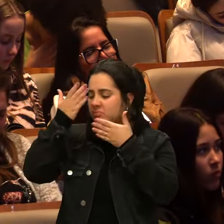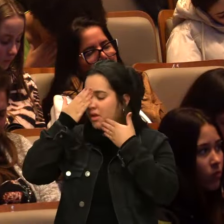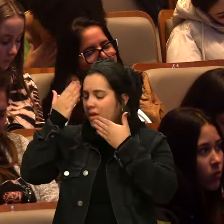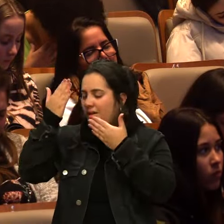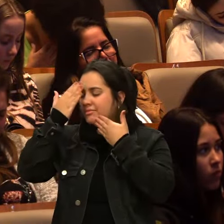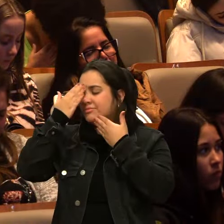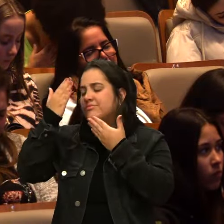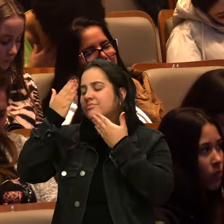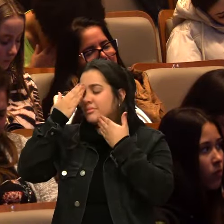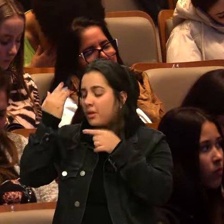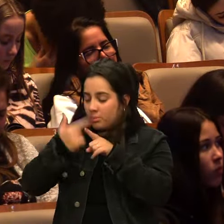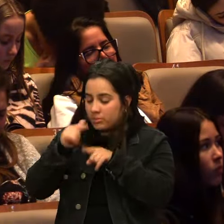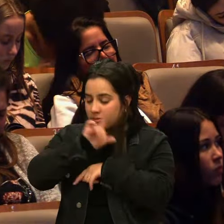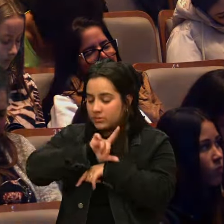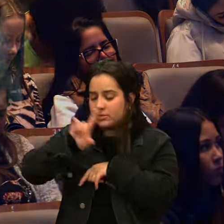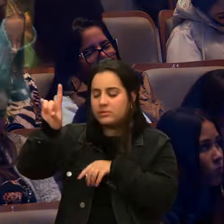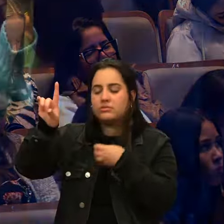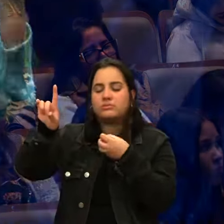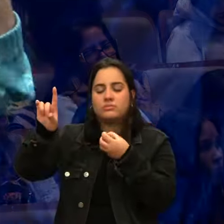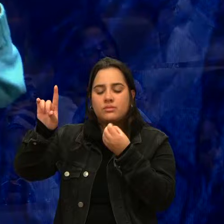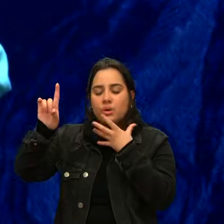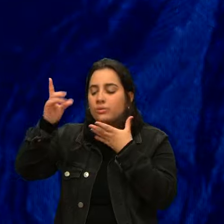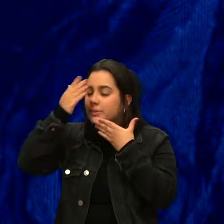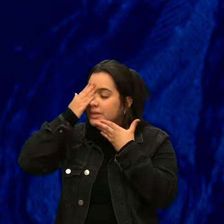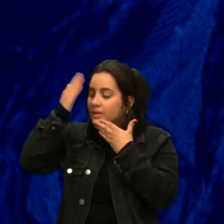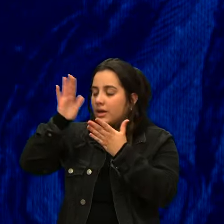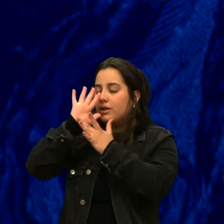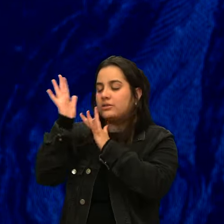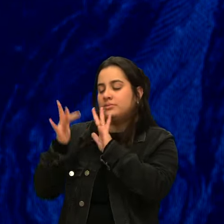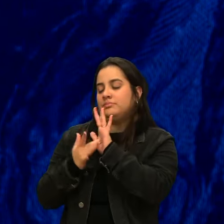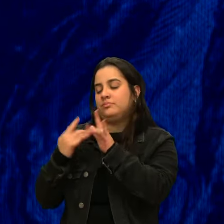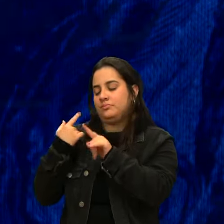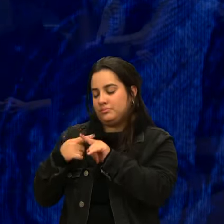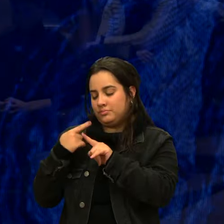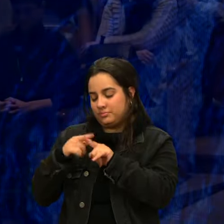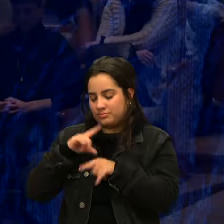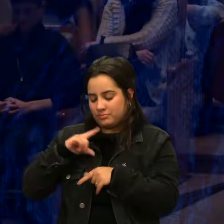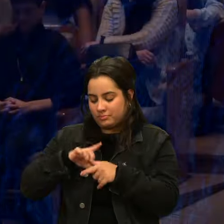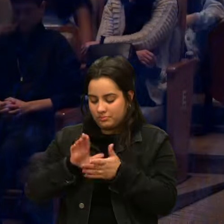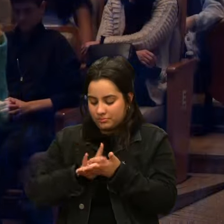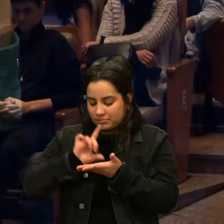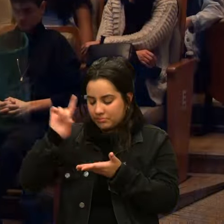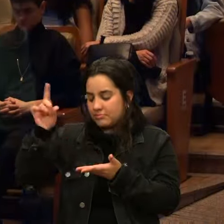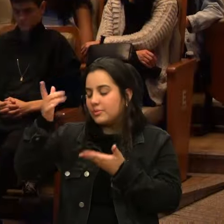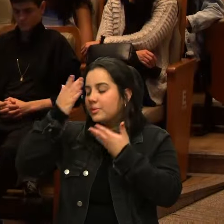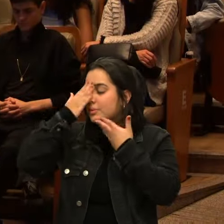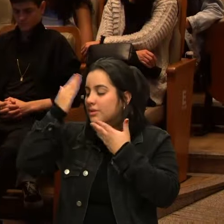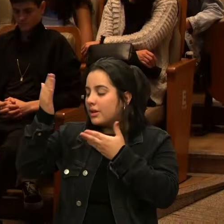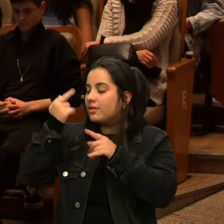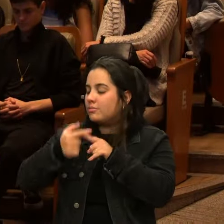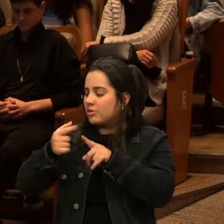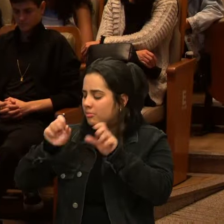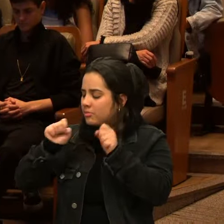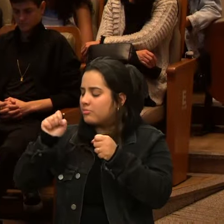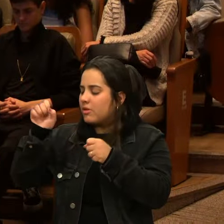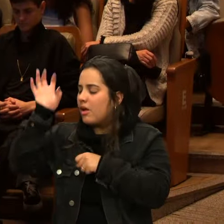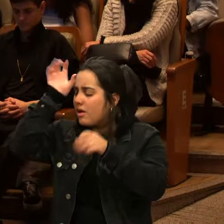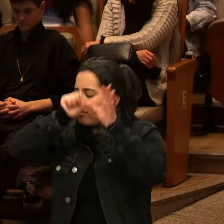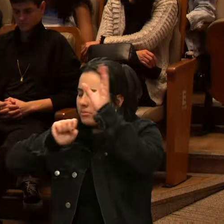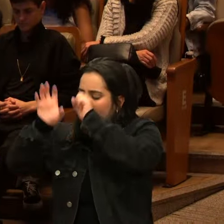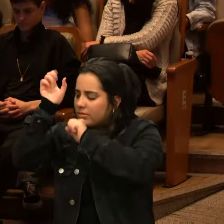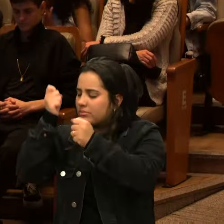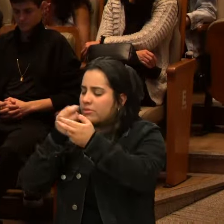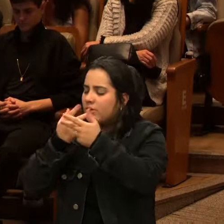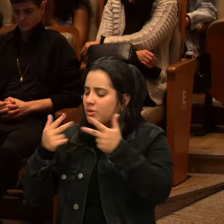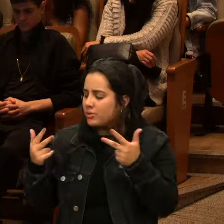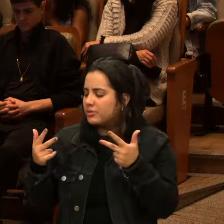porque o Senhor é bom. Obrigada, Jesus, porque nós temos a tua palavra, Deus. Obrigada porque nós podemos aprender tantas coisas